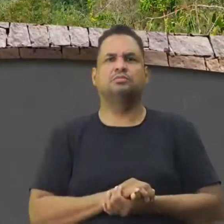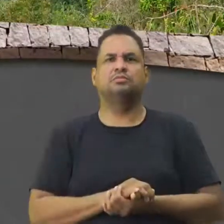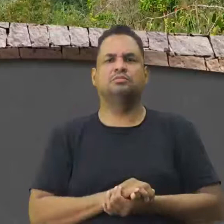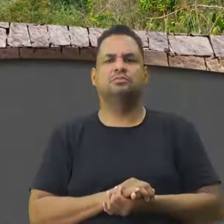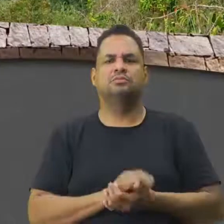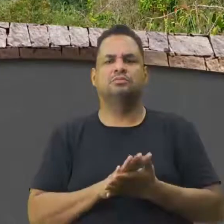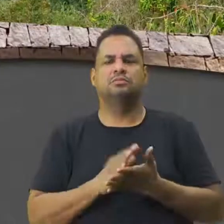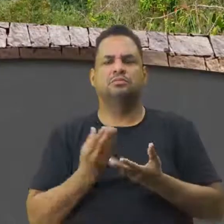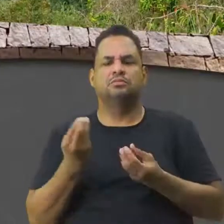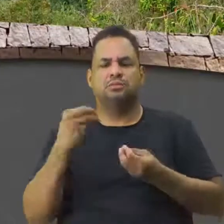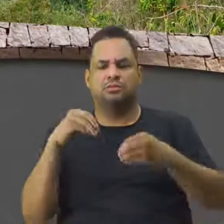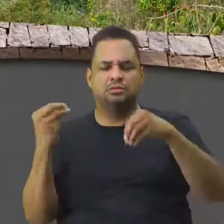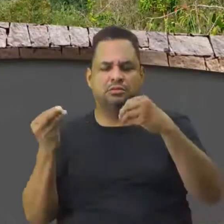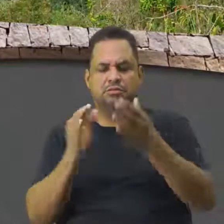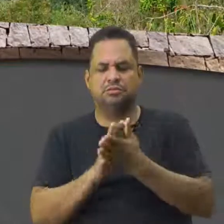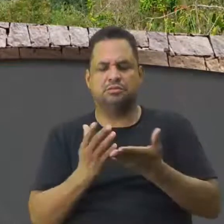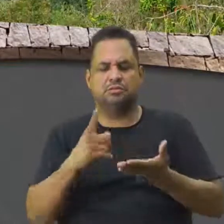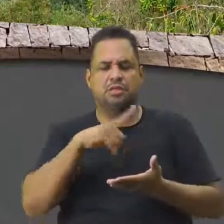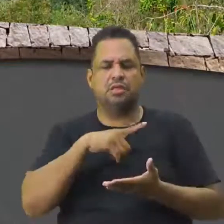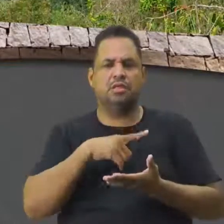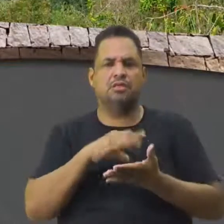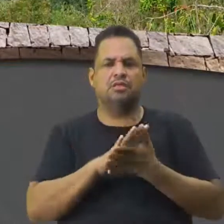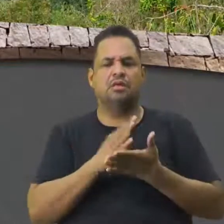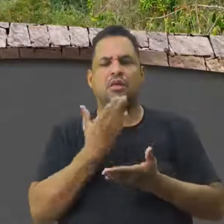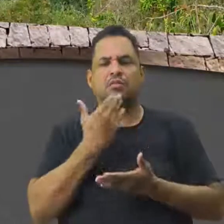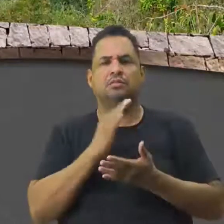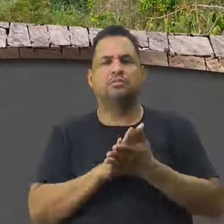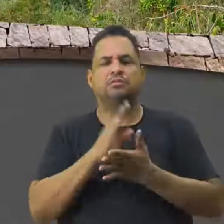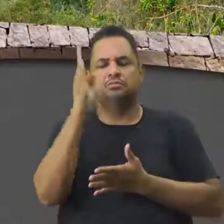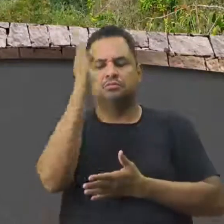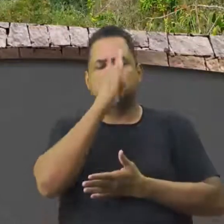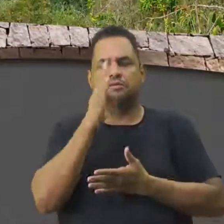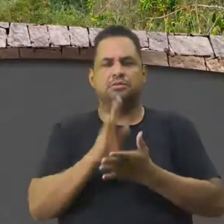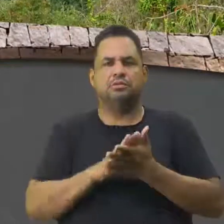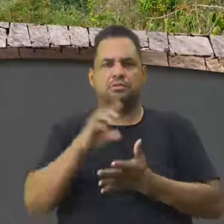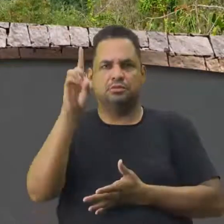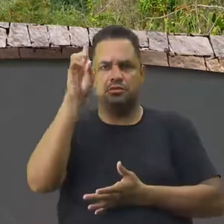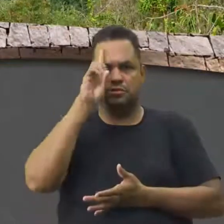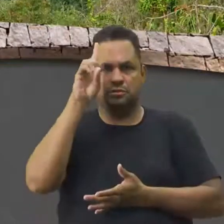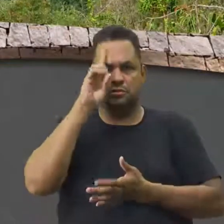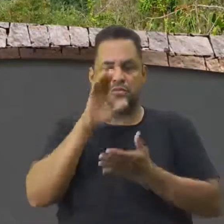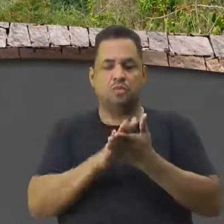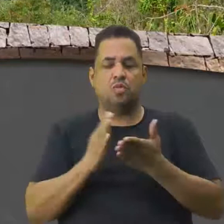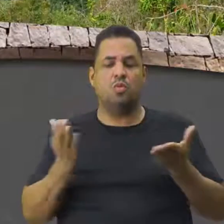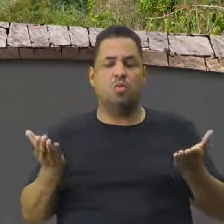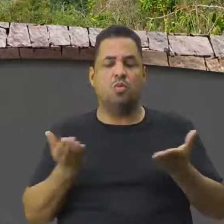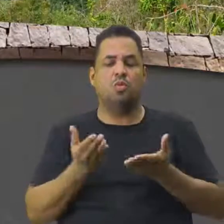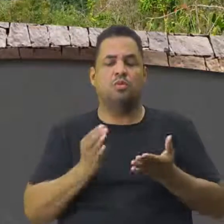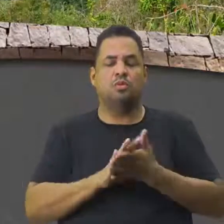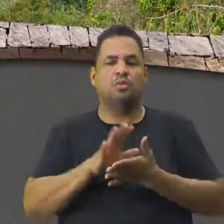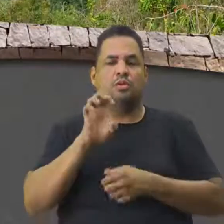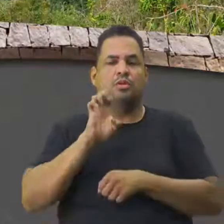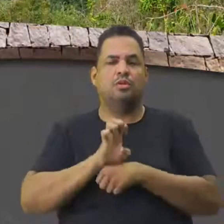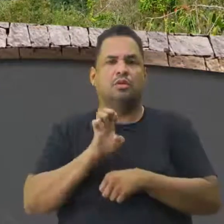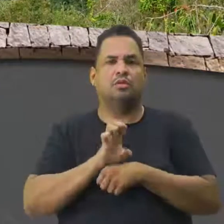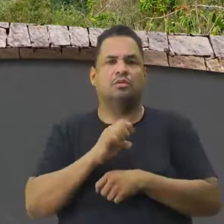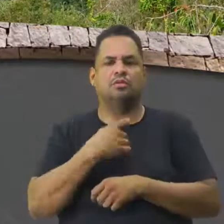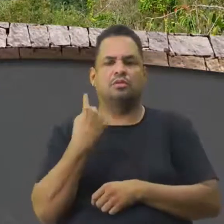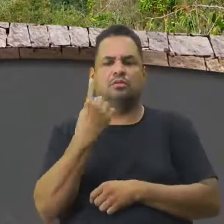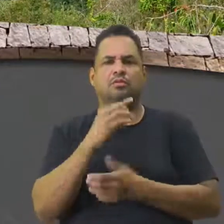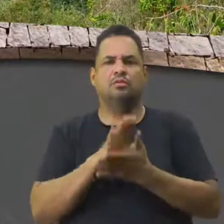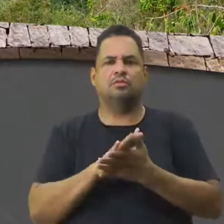culturas que estão na alimentação do brasileiro do dia a dia. Hoje é que o nosso estado vai ter uma grande produção